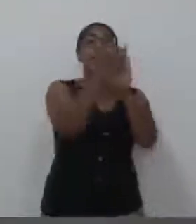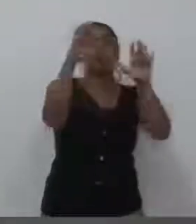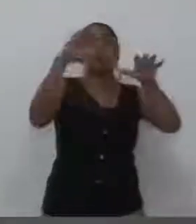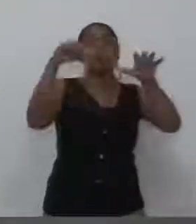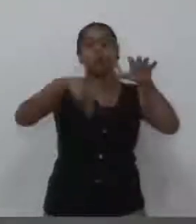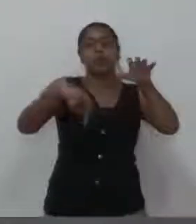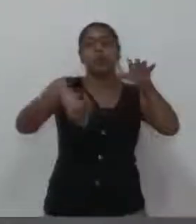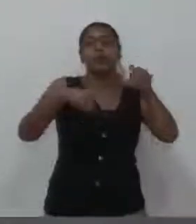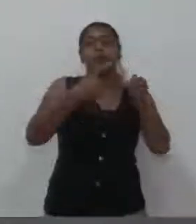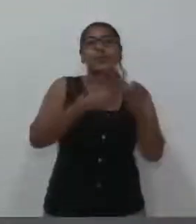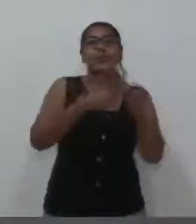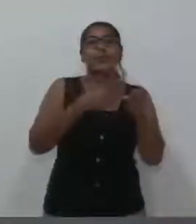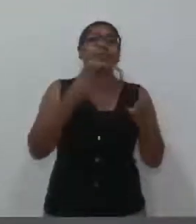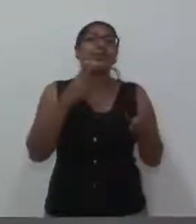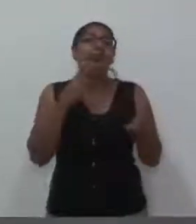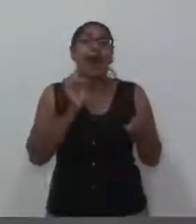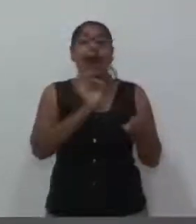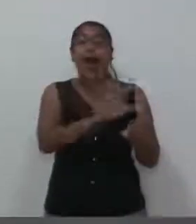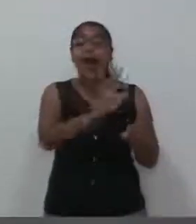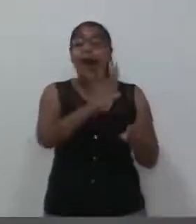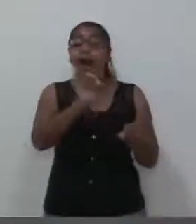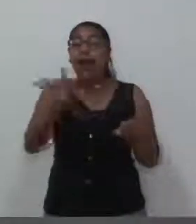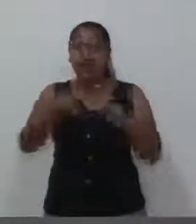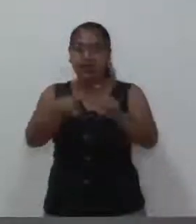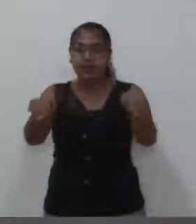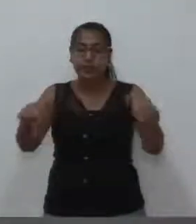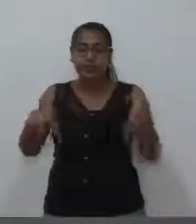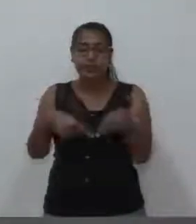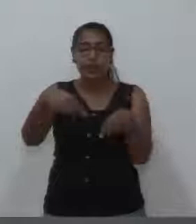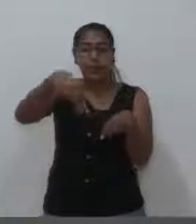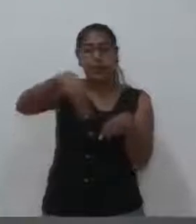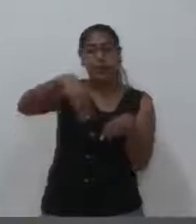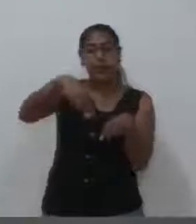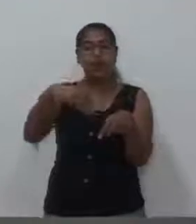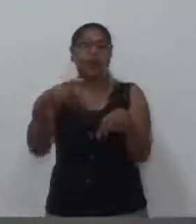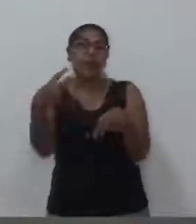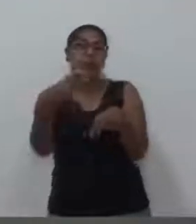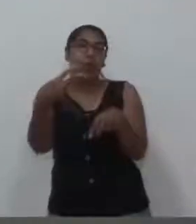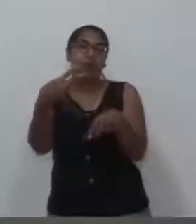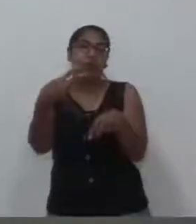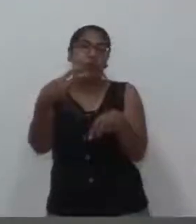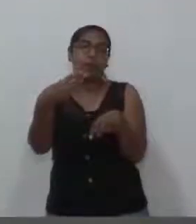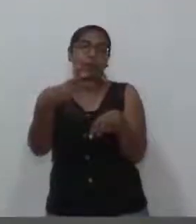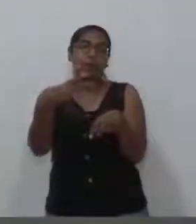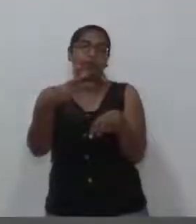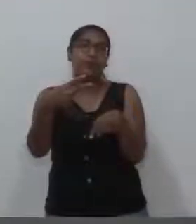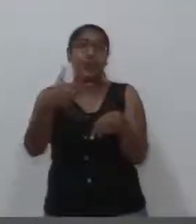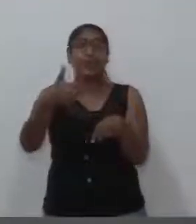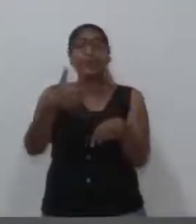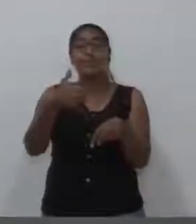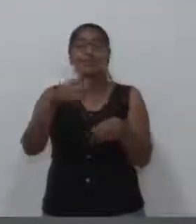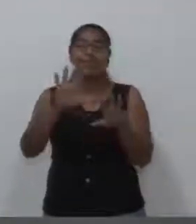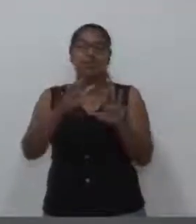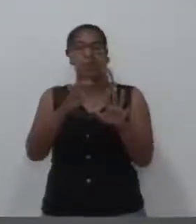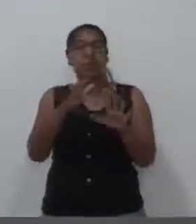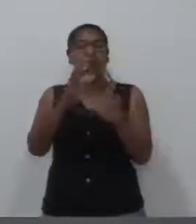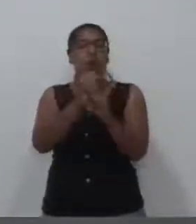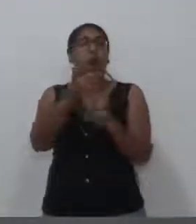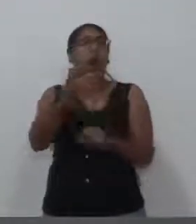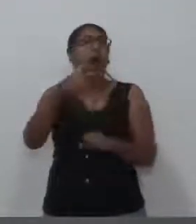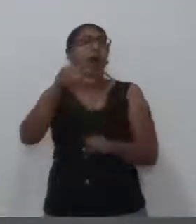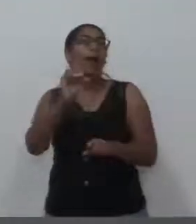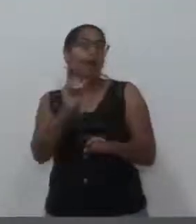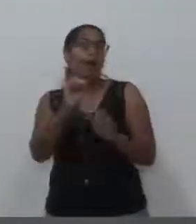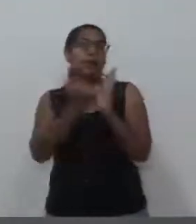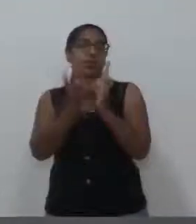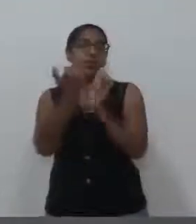Vinhedo. Para cada metro quadrado da nossa área, teve exatamente 10 milímetros, vou arredondar aqui, 10 litros a